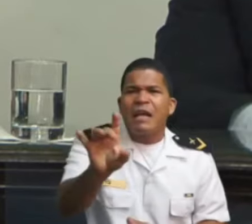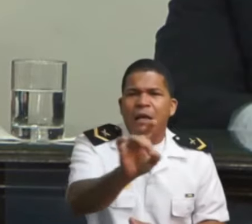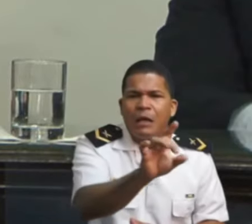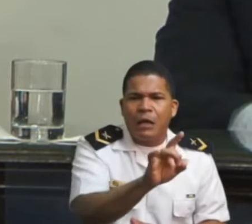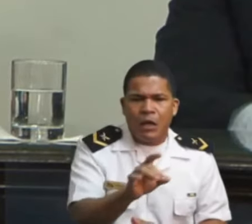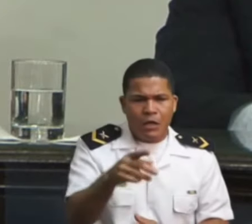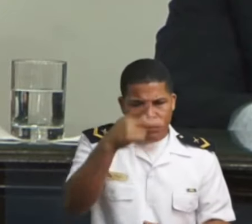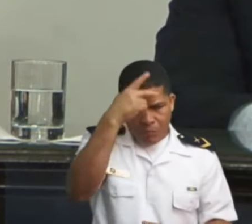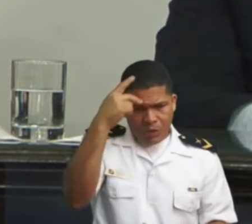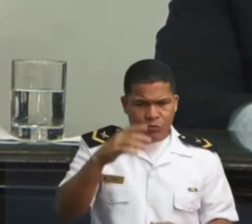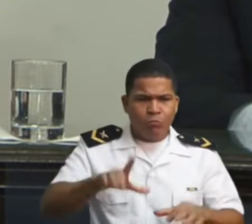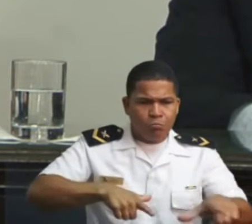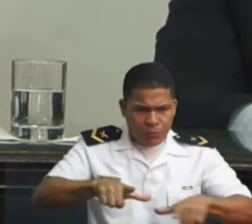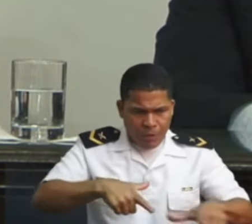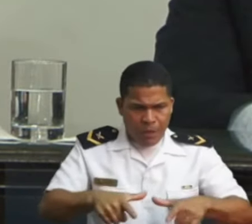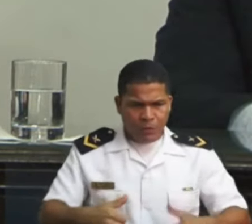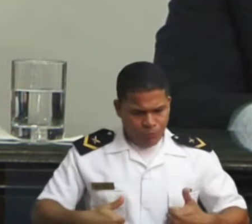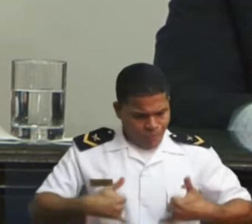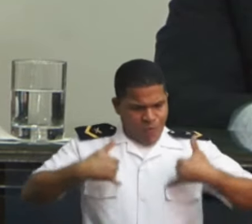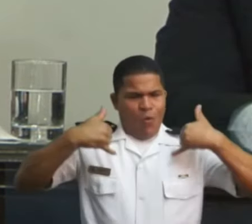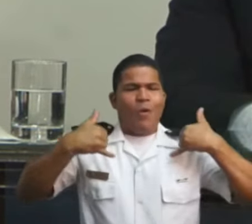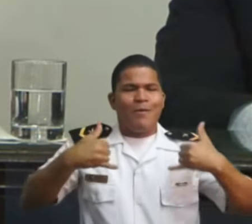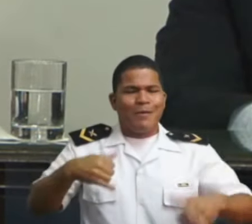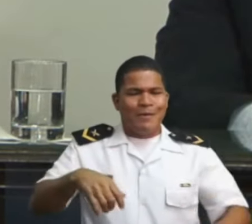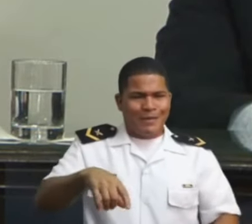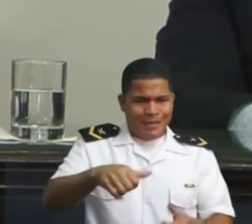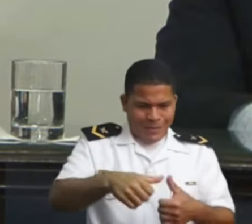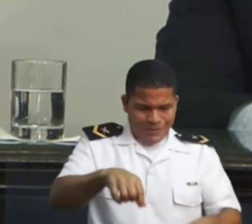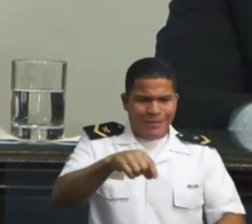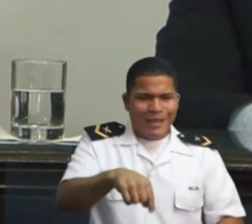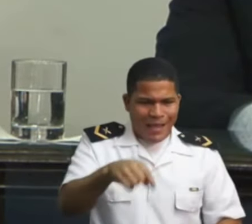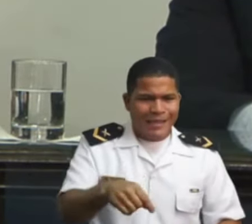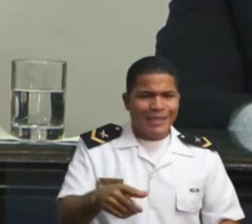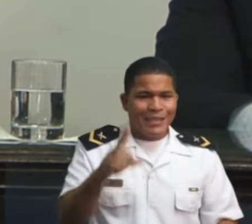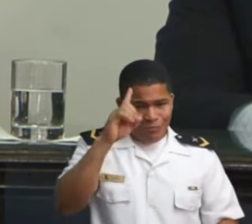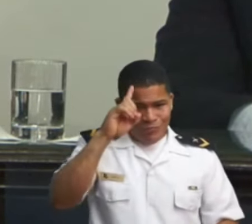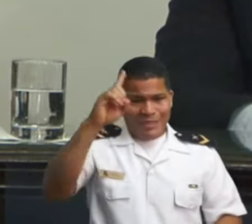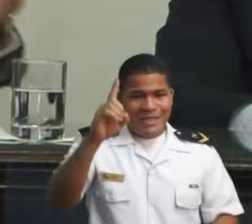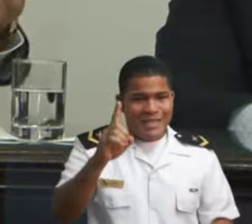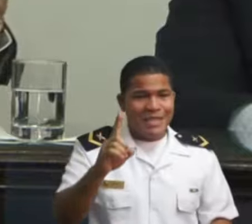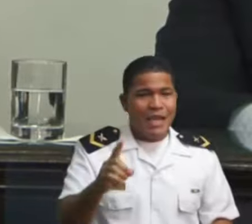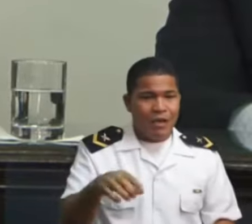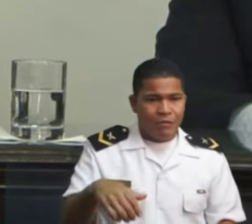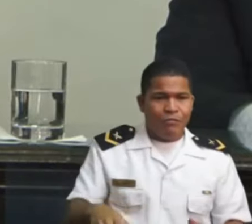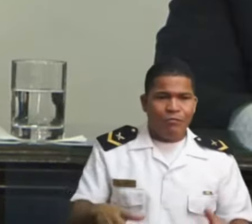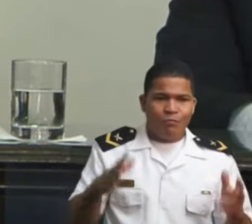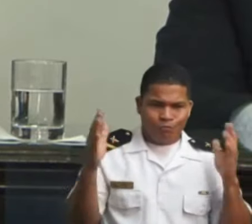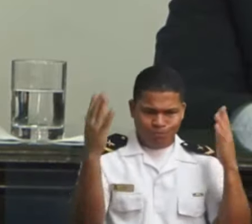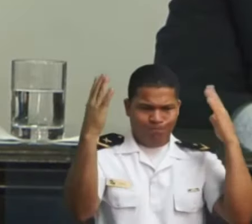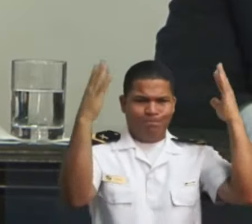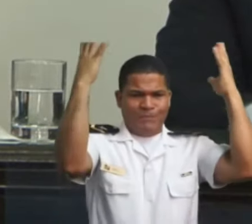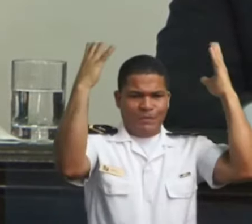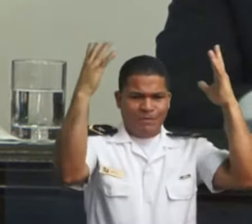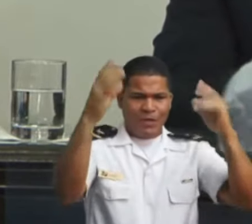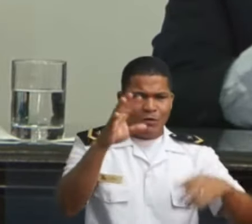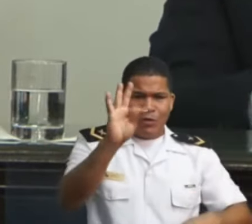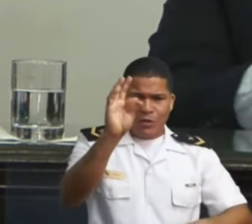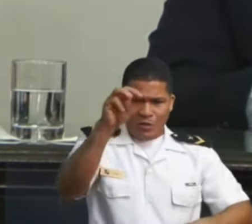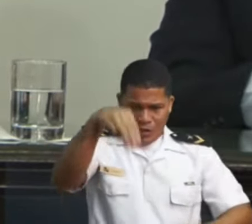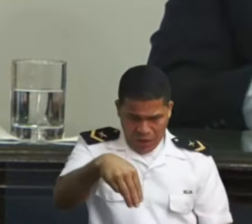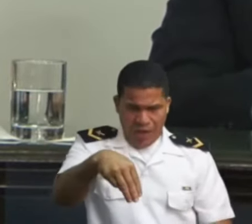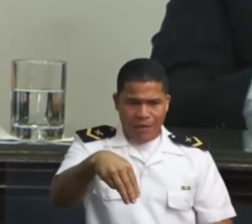É um orgulho muito grande fazer parte desse dia, dessa data, dessa comemoração. Viva o Tribunal Marítimo!